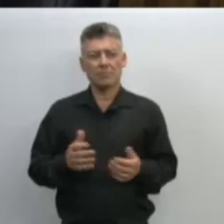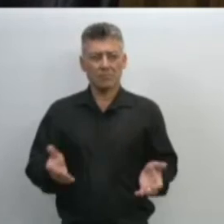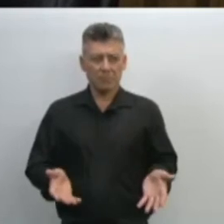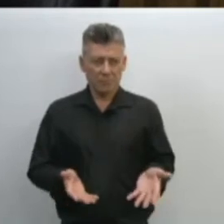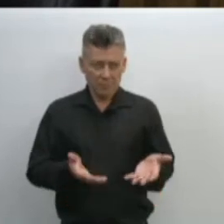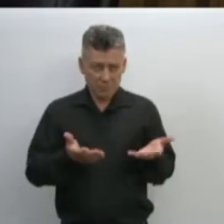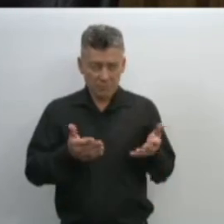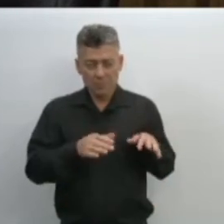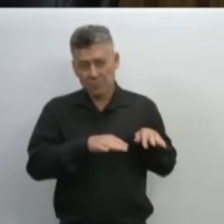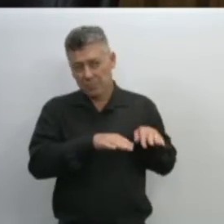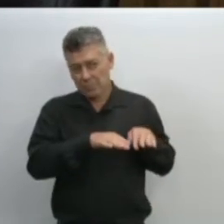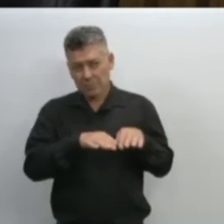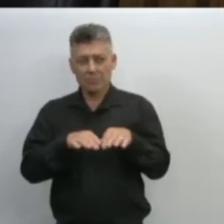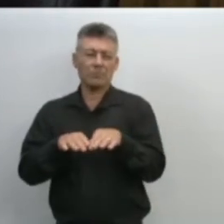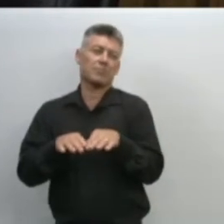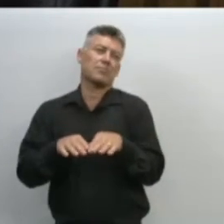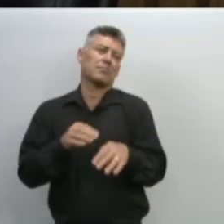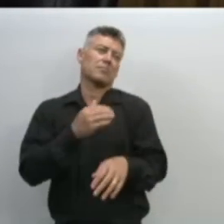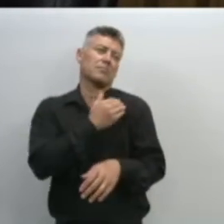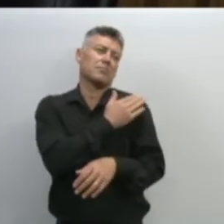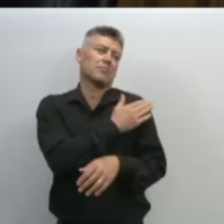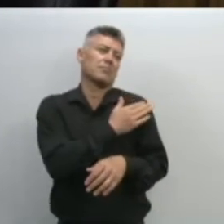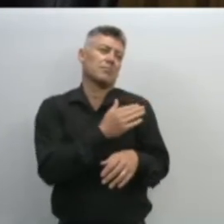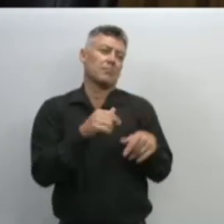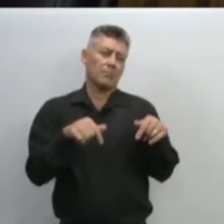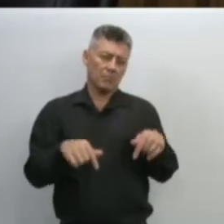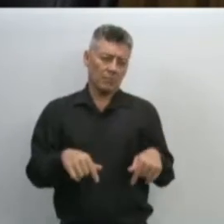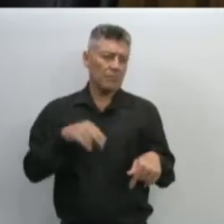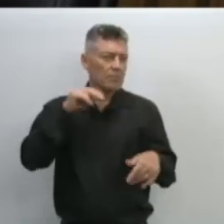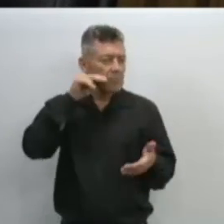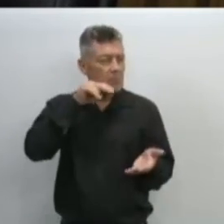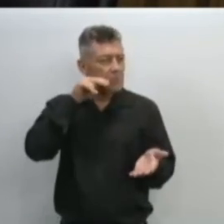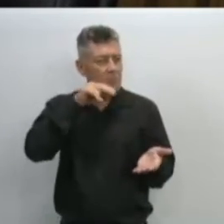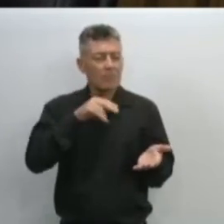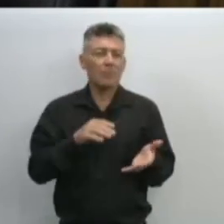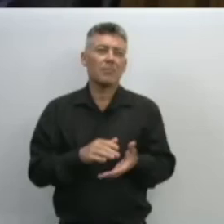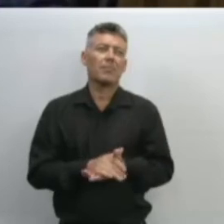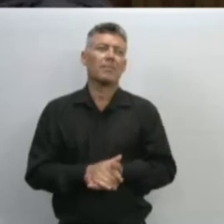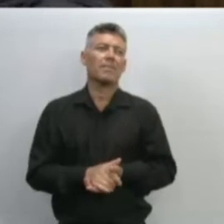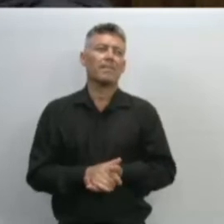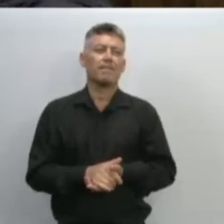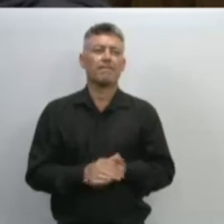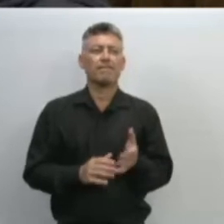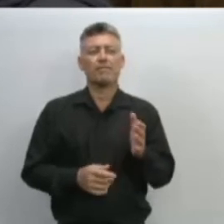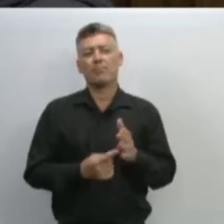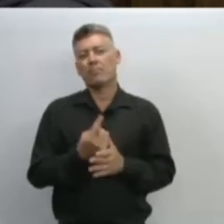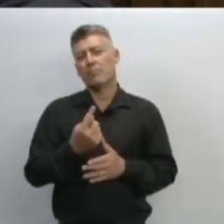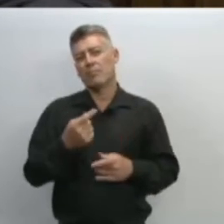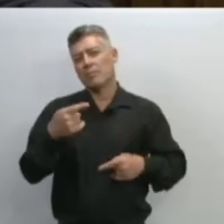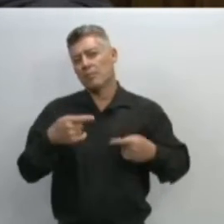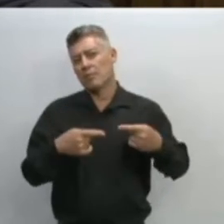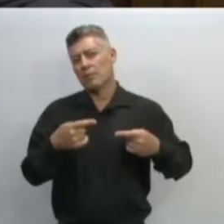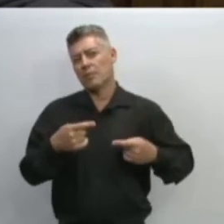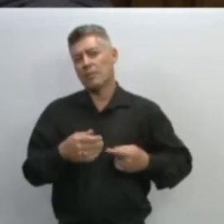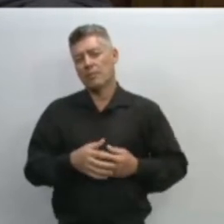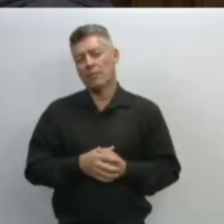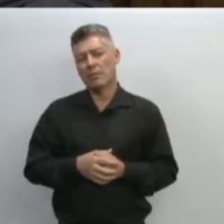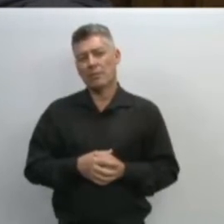e Igualdade Étnico-Racial do município do Natal. Em primeira discussão,